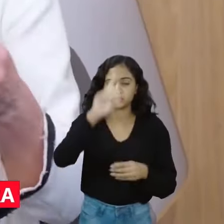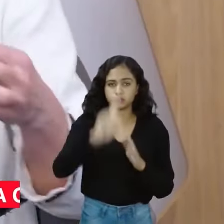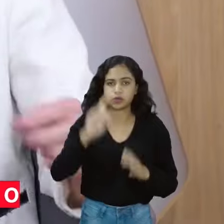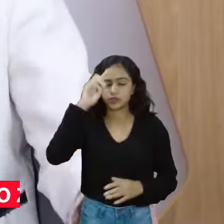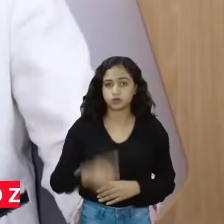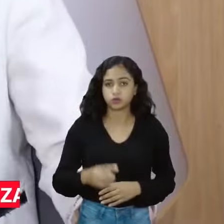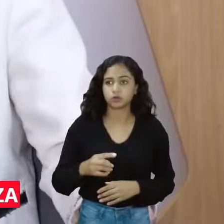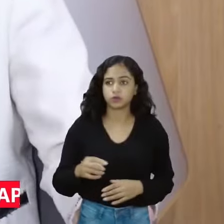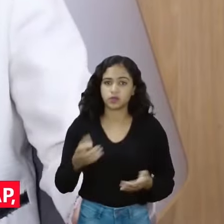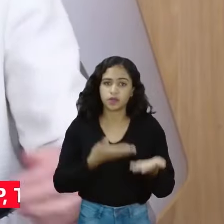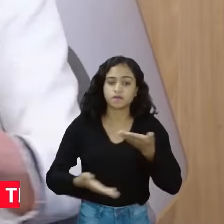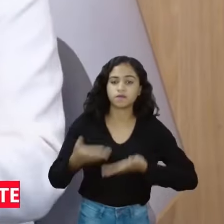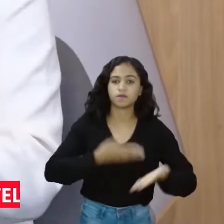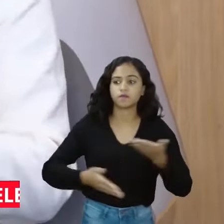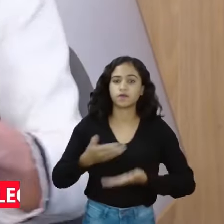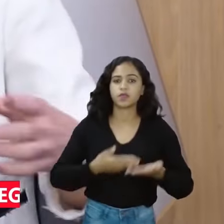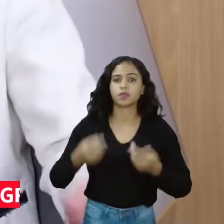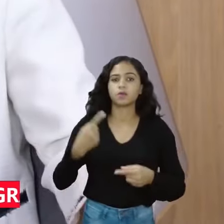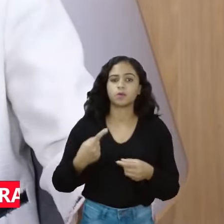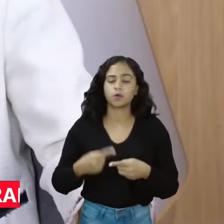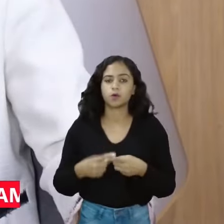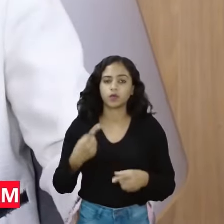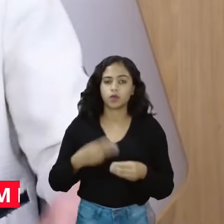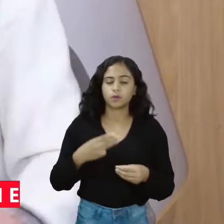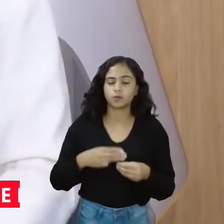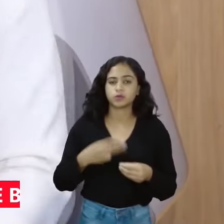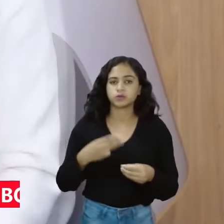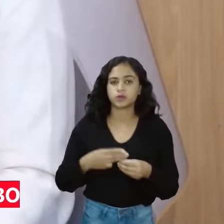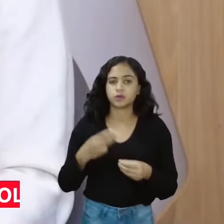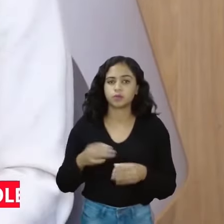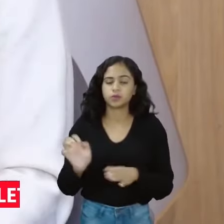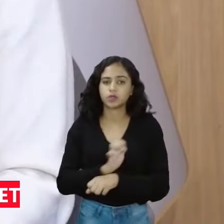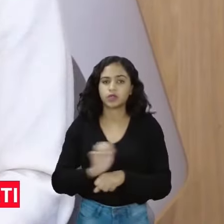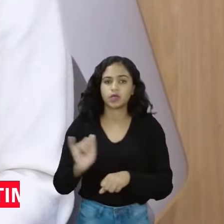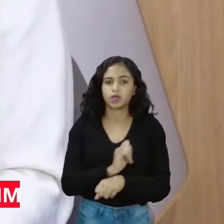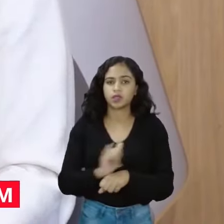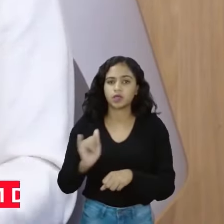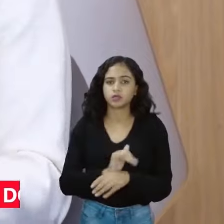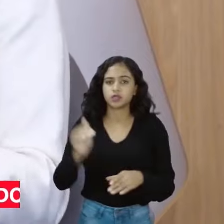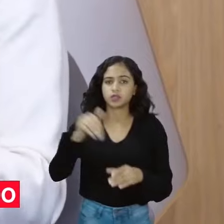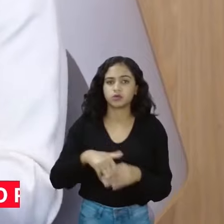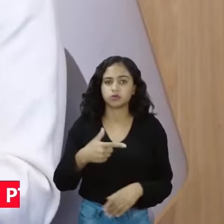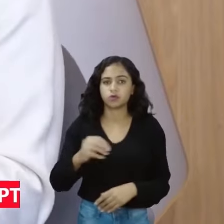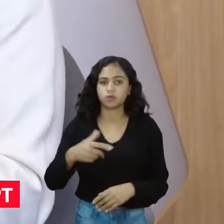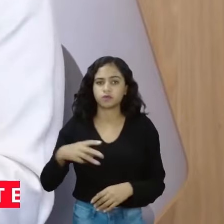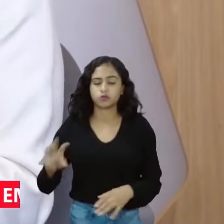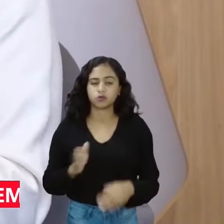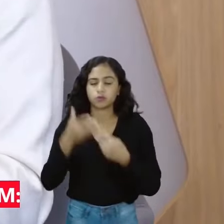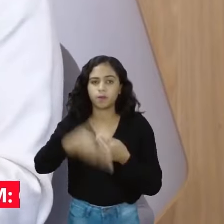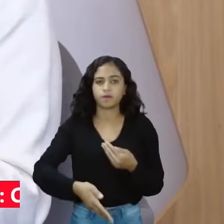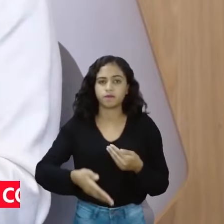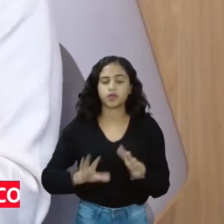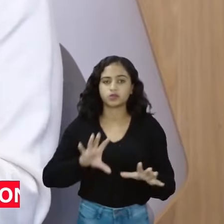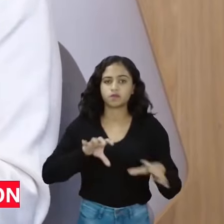estaria envolvido nisso porque é um município estratégico para nós na composição de aliança. Desde a eleição de 22, com uma frente,